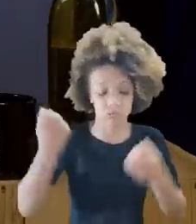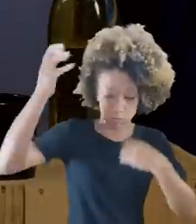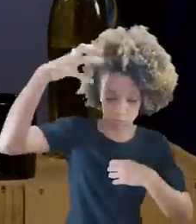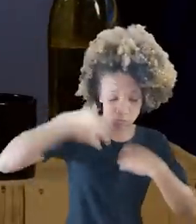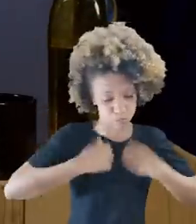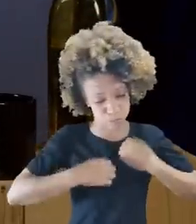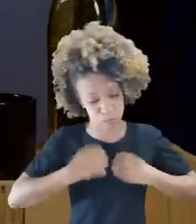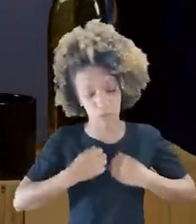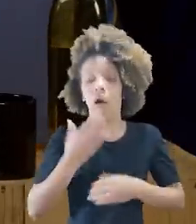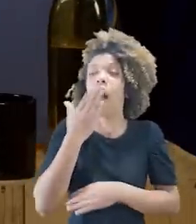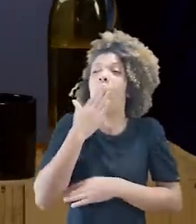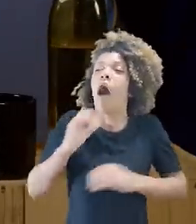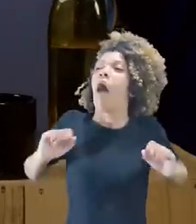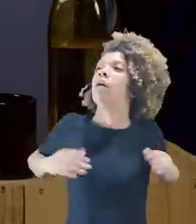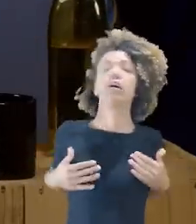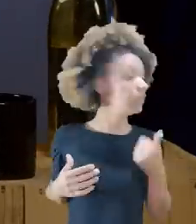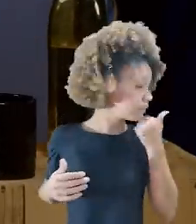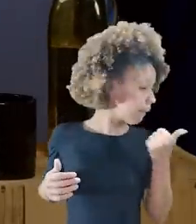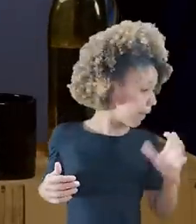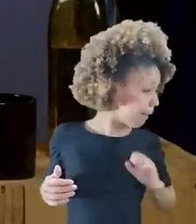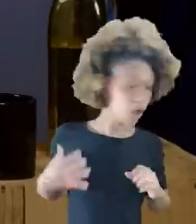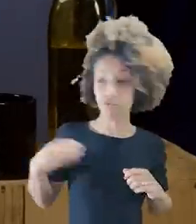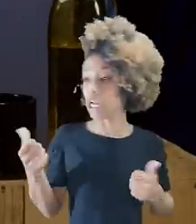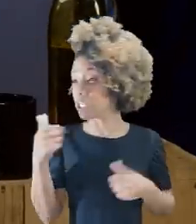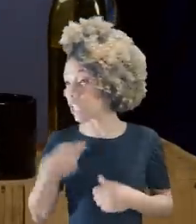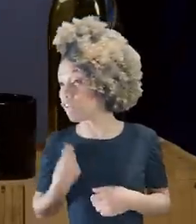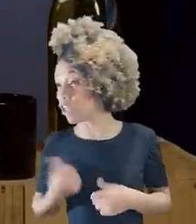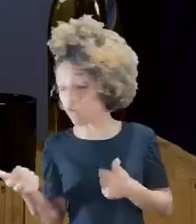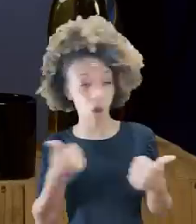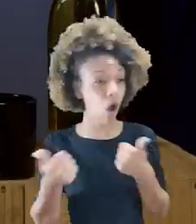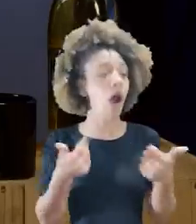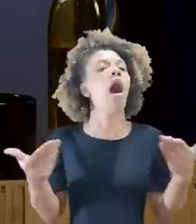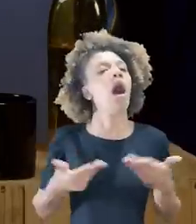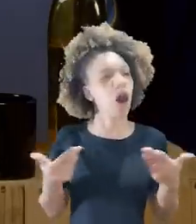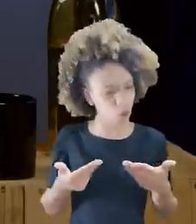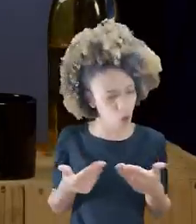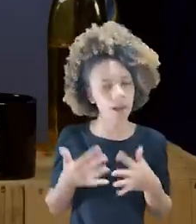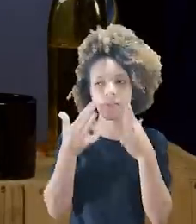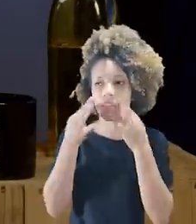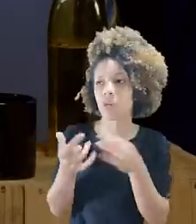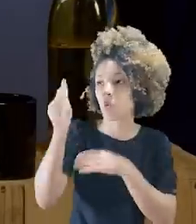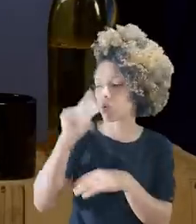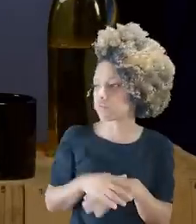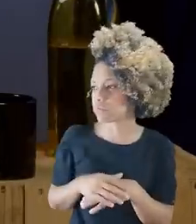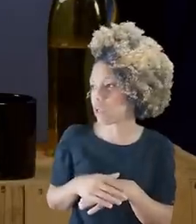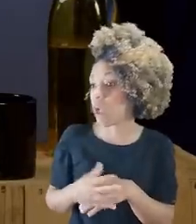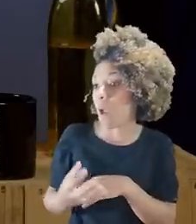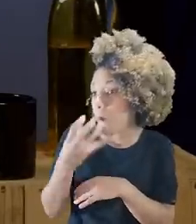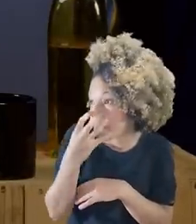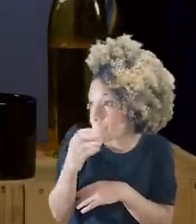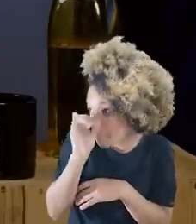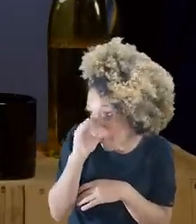acorda vamos botar a comidinha pros gatos colocar água e tem os cachorros tem os peixes eh tem as plantas que prisão de água tem a gente